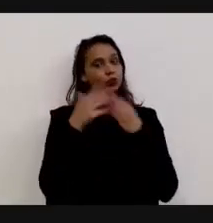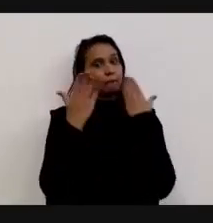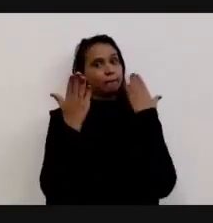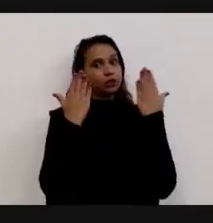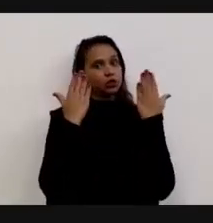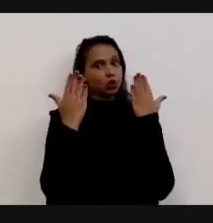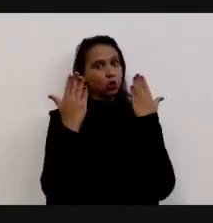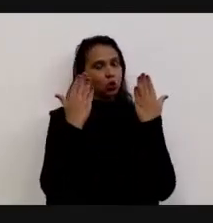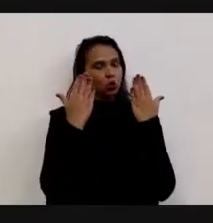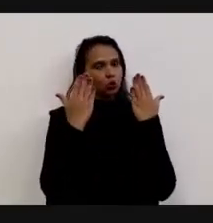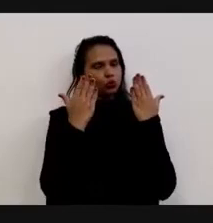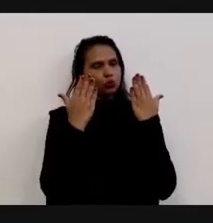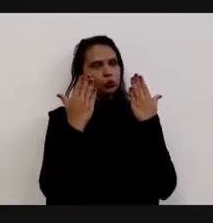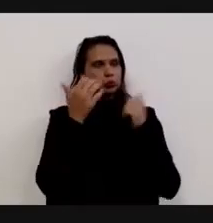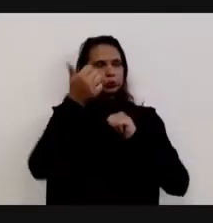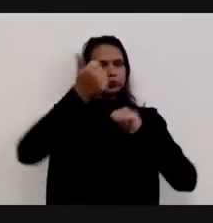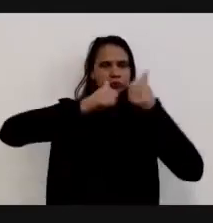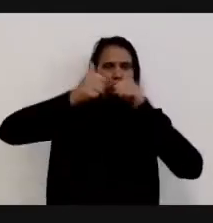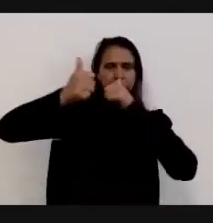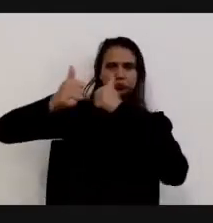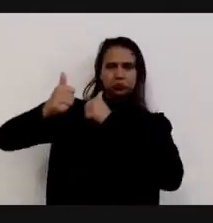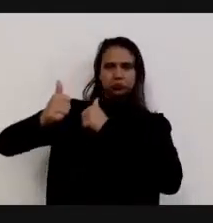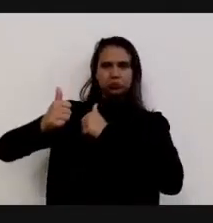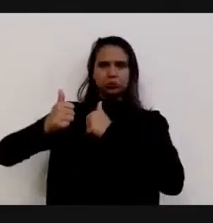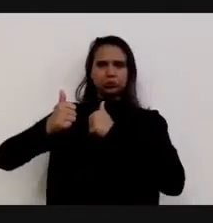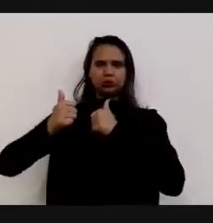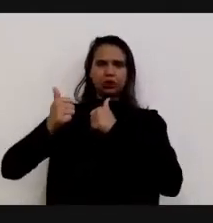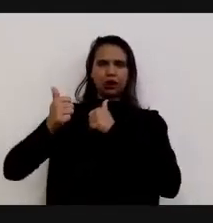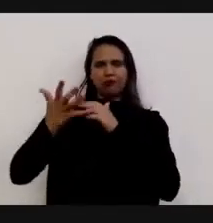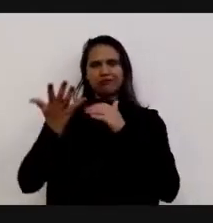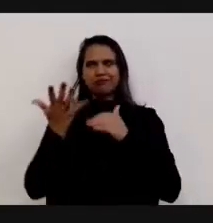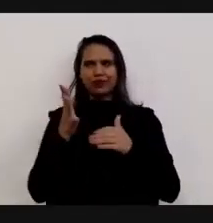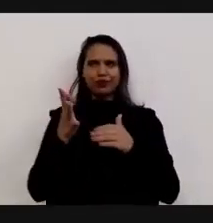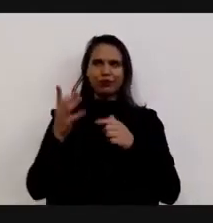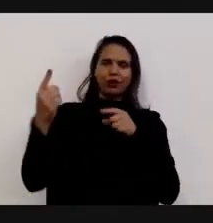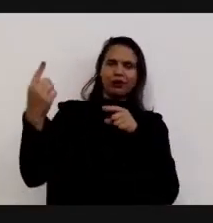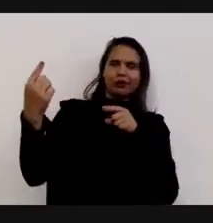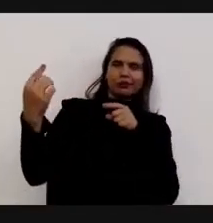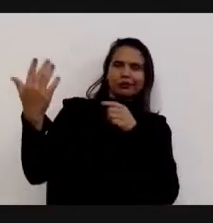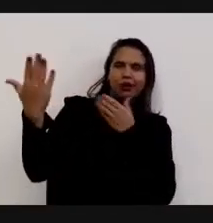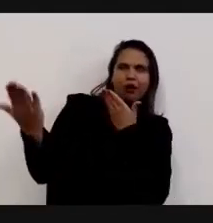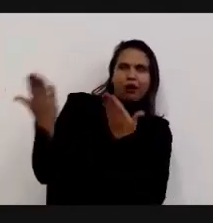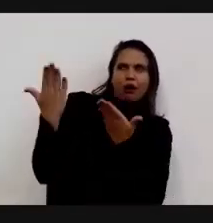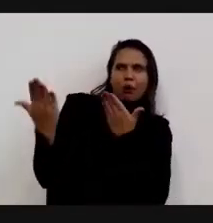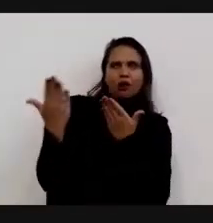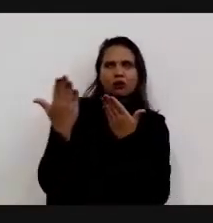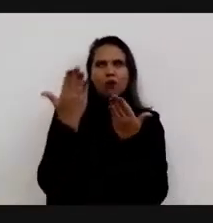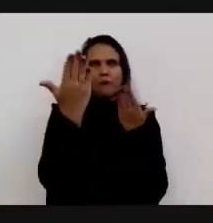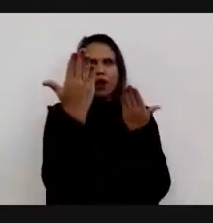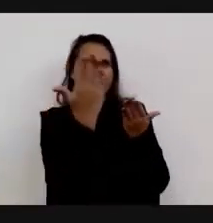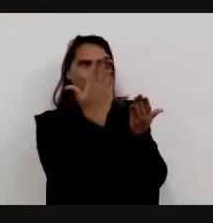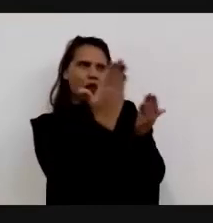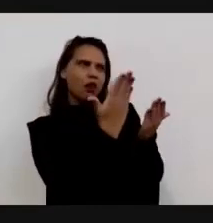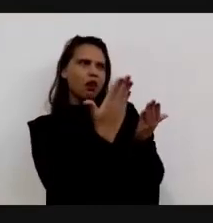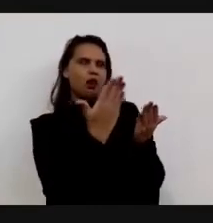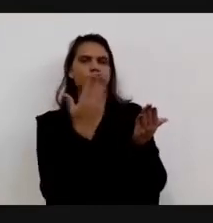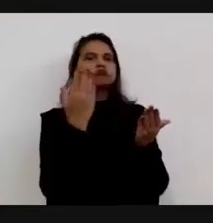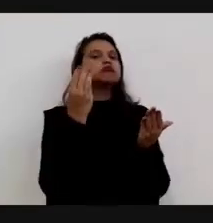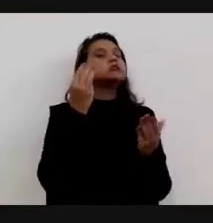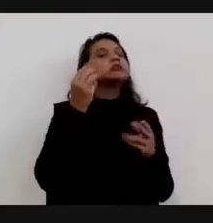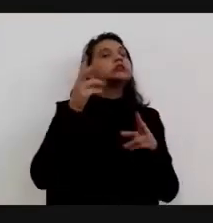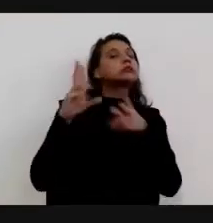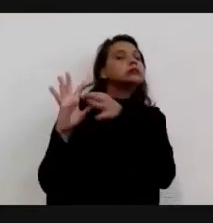fazer esse tipo de diagnóstico, ele tem que usar a similaridade com outros outras síndromes relacionadas